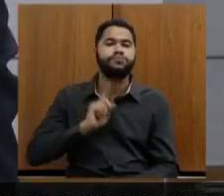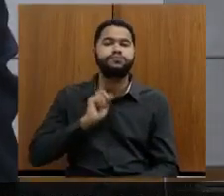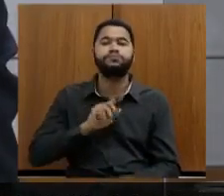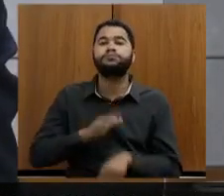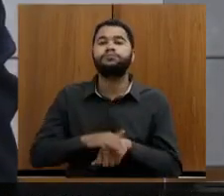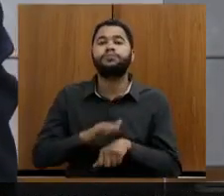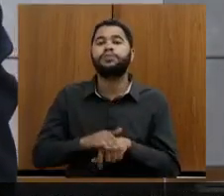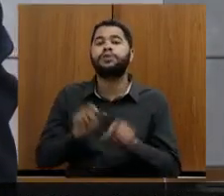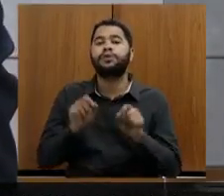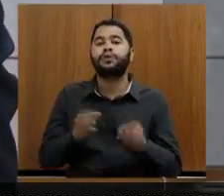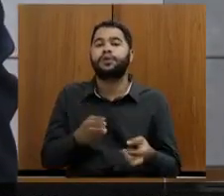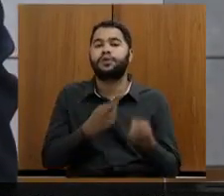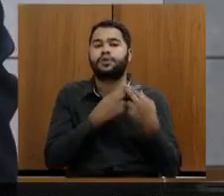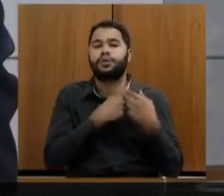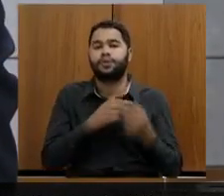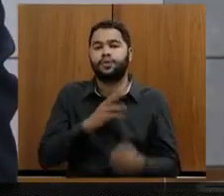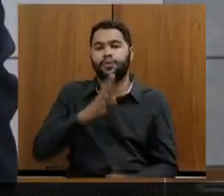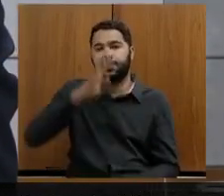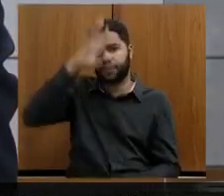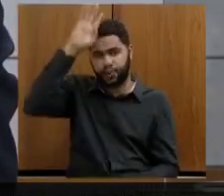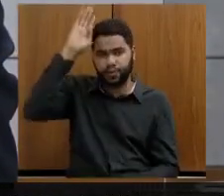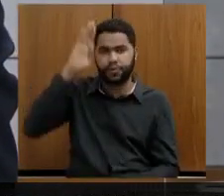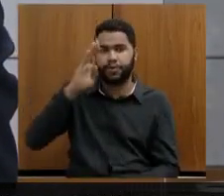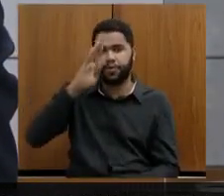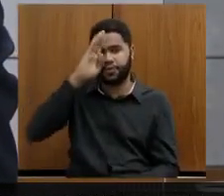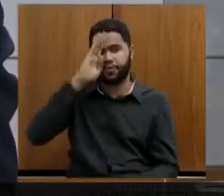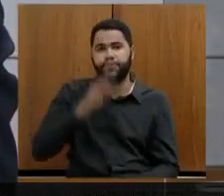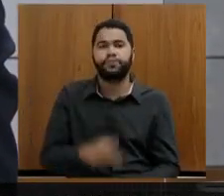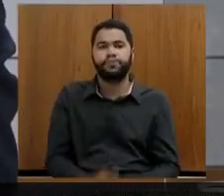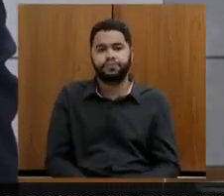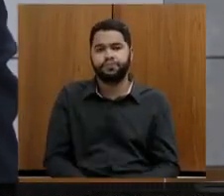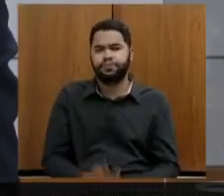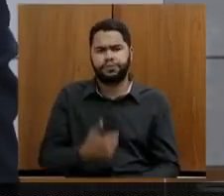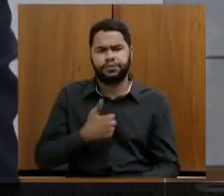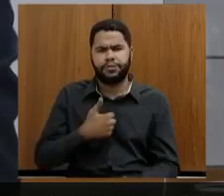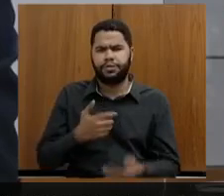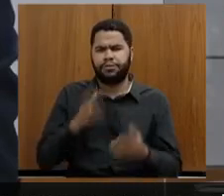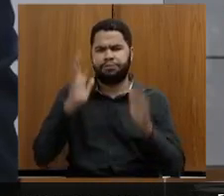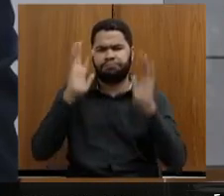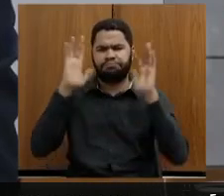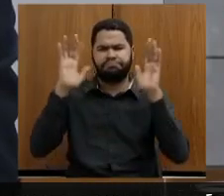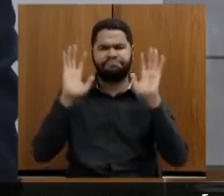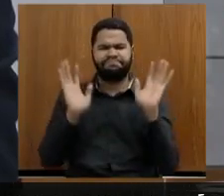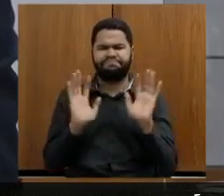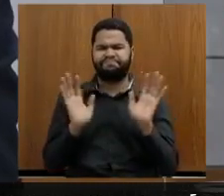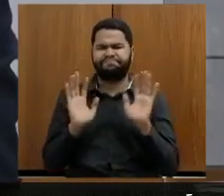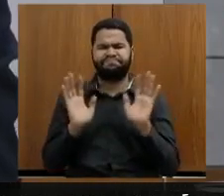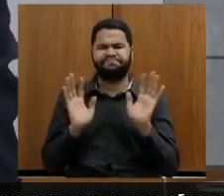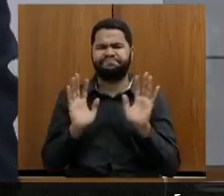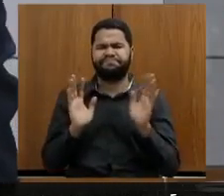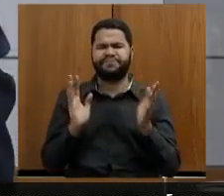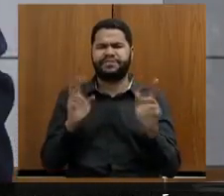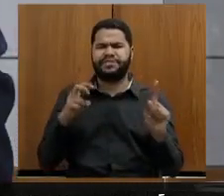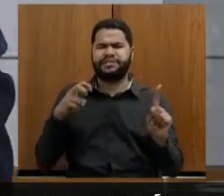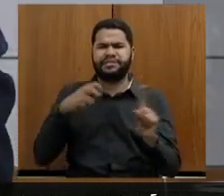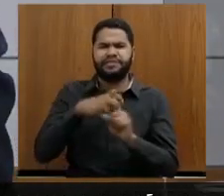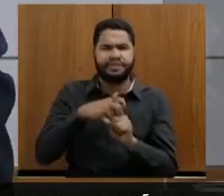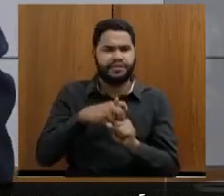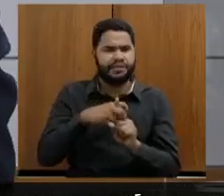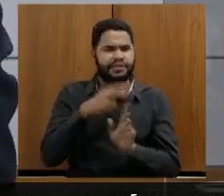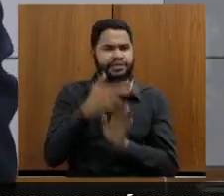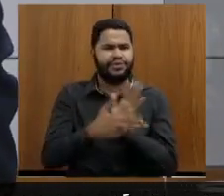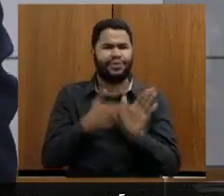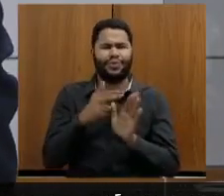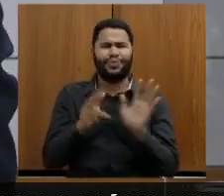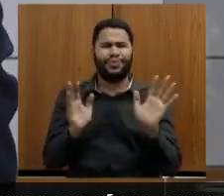cair nas costas de quem dos Bombeiros Militares Mas eu não quero nem imaginar um acidente Ferroviário